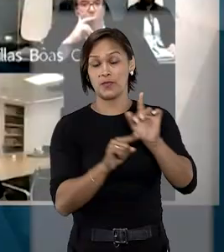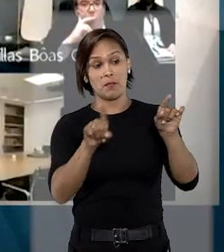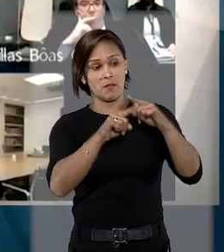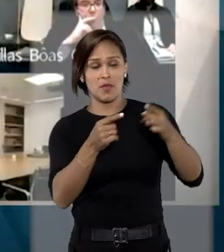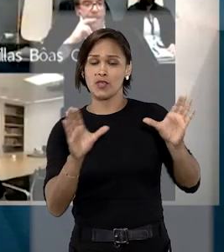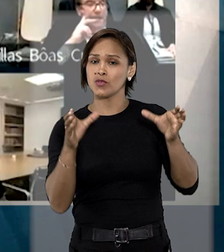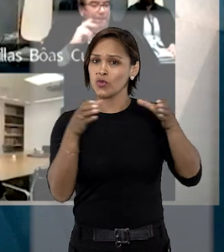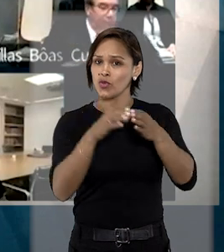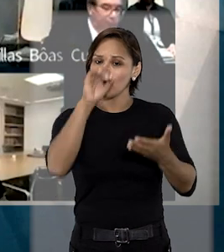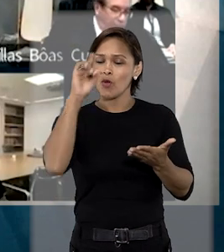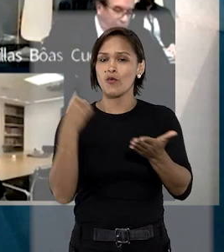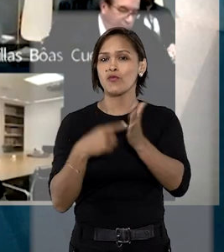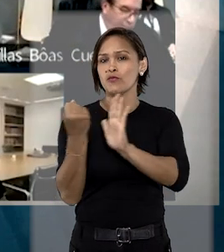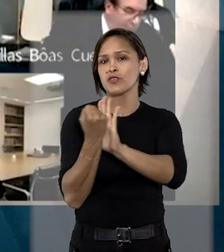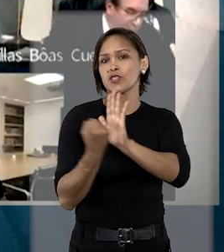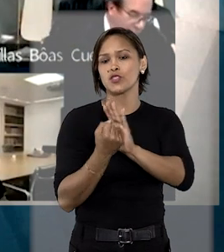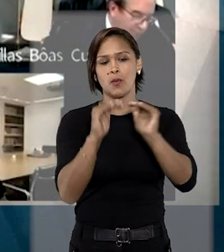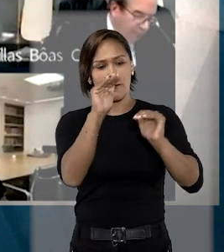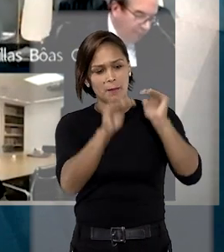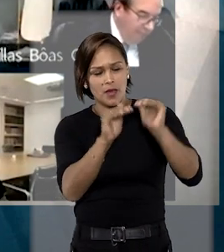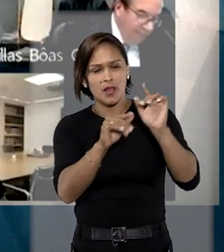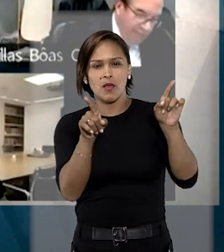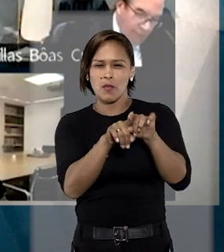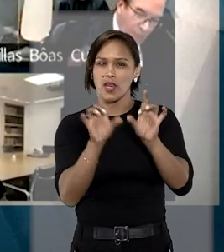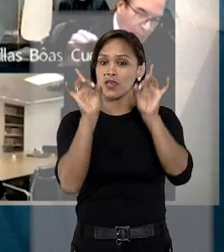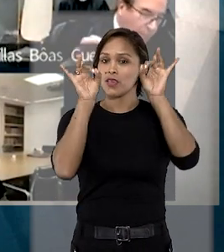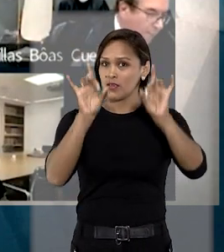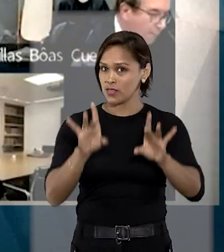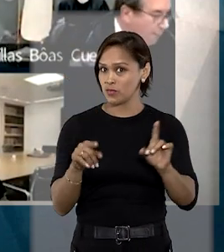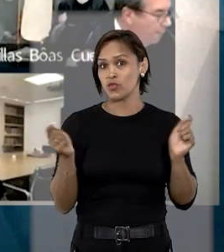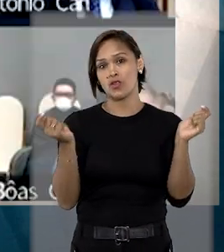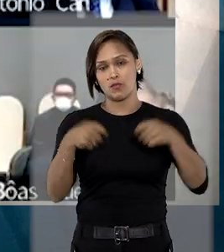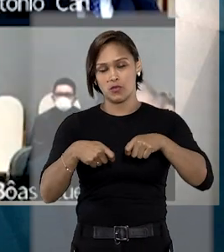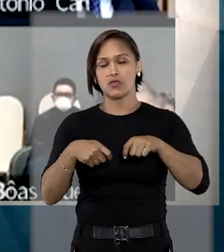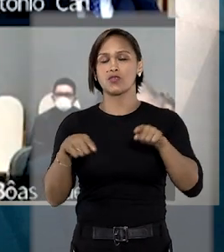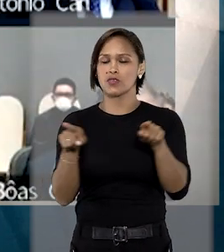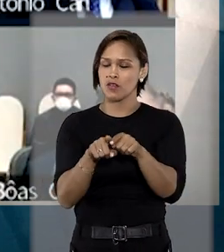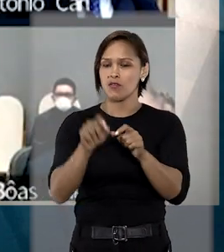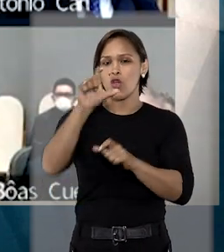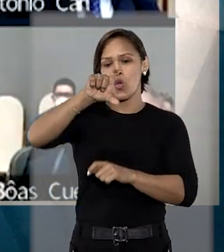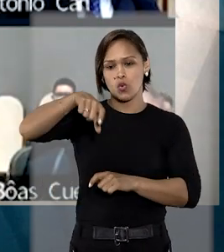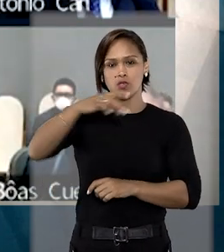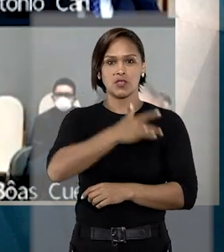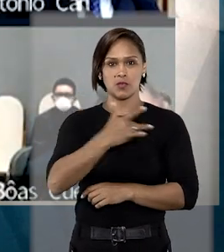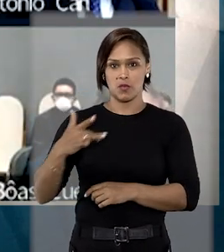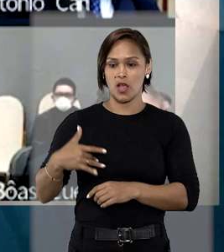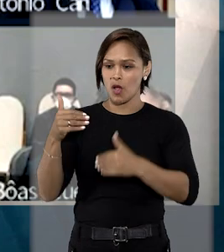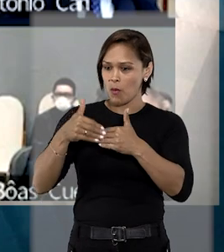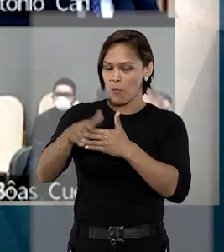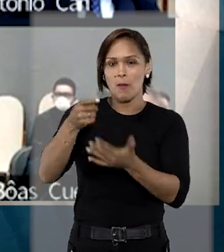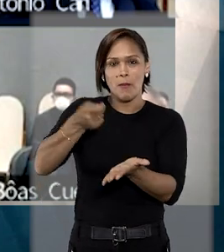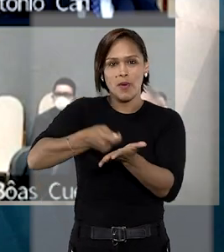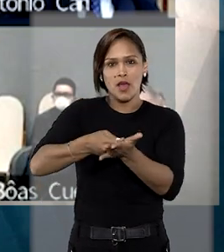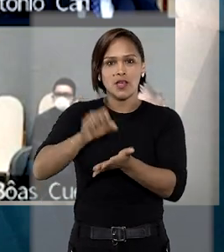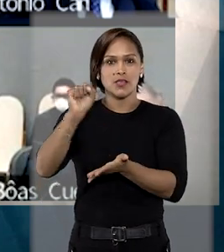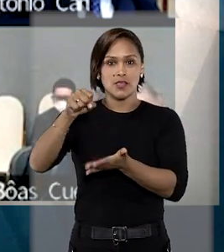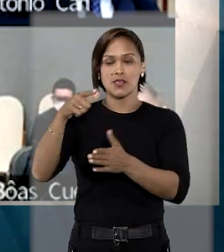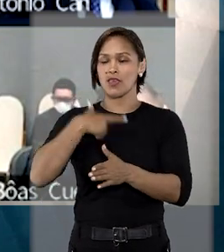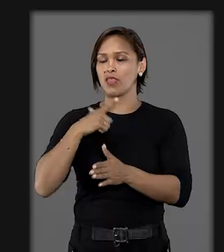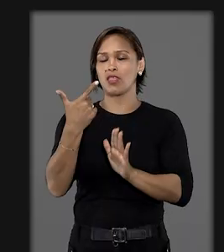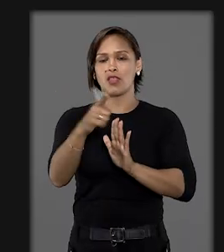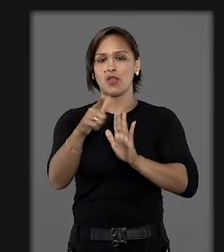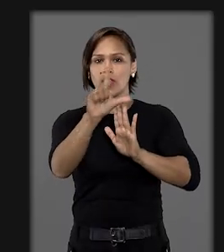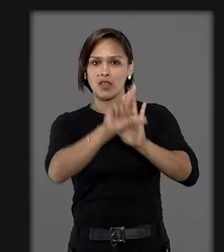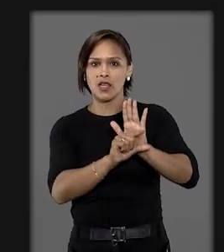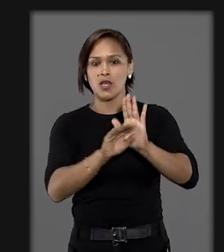Mas o colegiado fixou parâmetros para que, em situações excepcionais, os planos custeiem procedimentos não previstos no